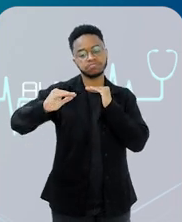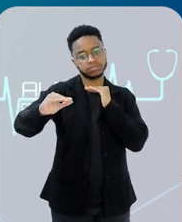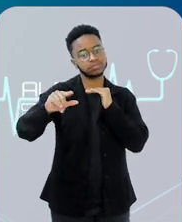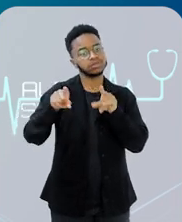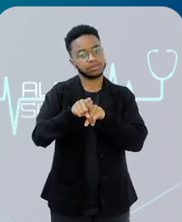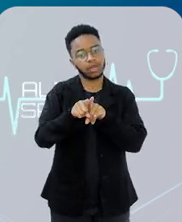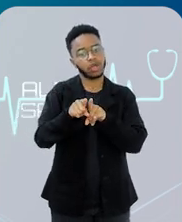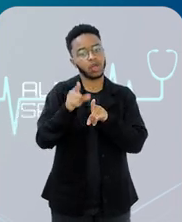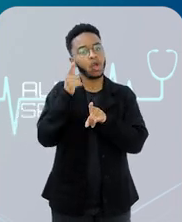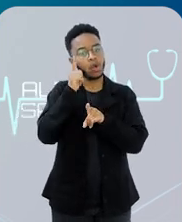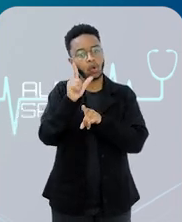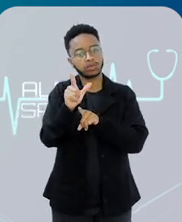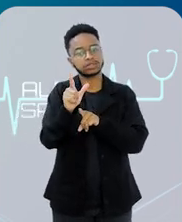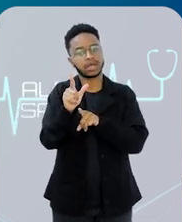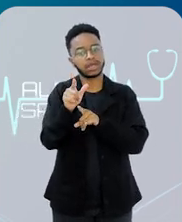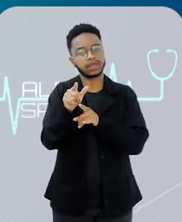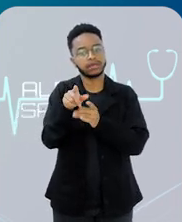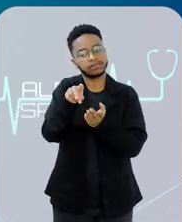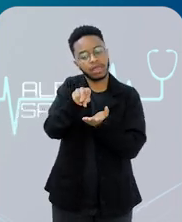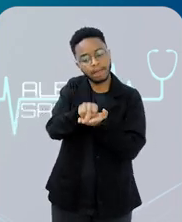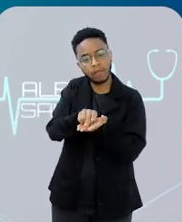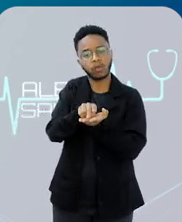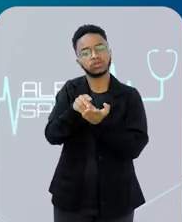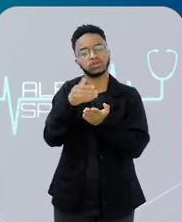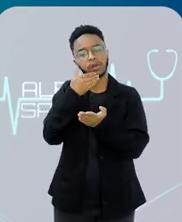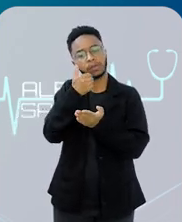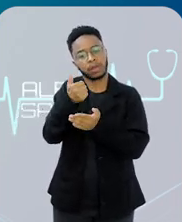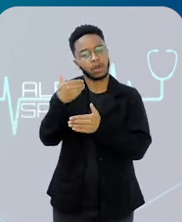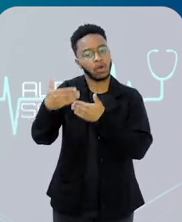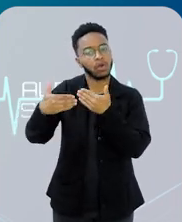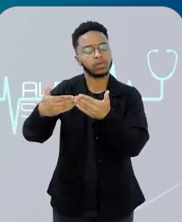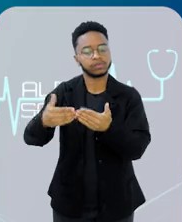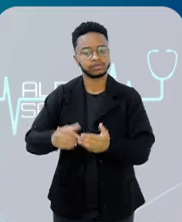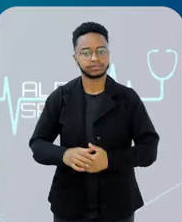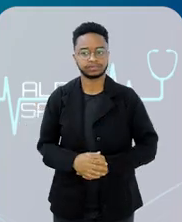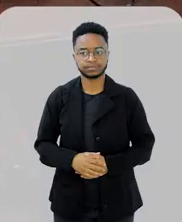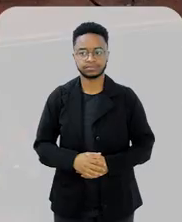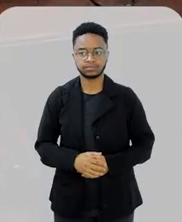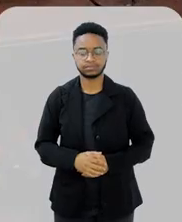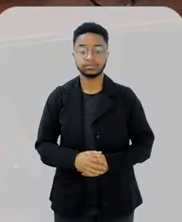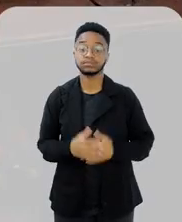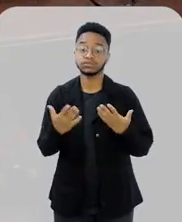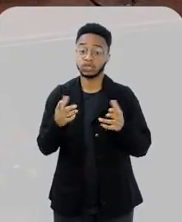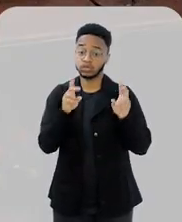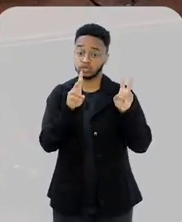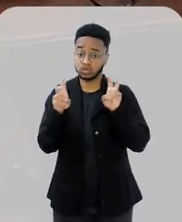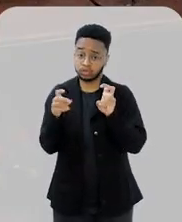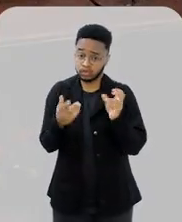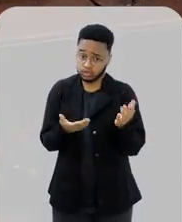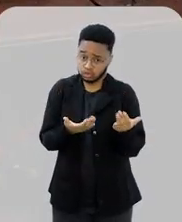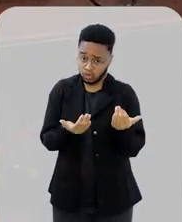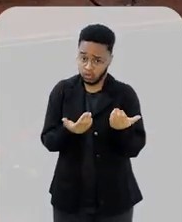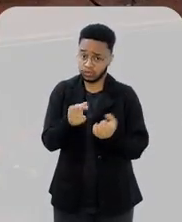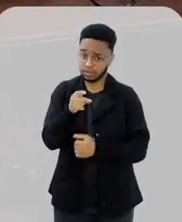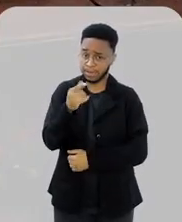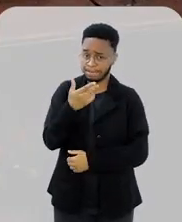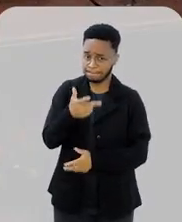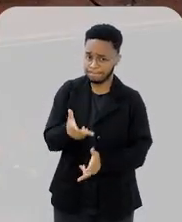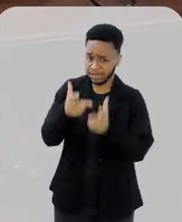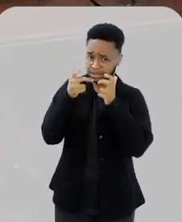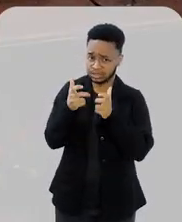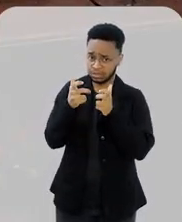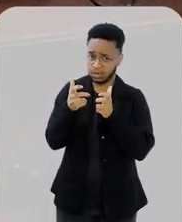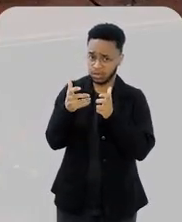também permite ela ter uma recuperação melhor para resolver esse problema. Com relação às jovens, assim, você tem percebido